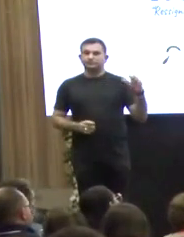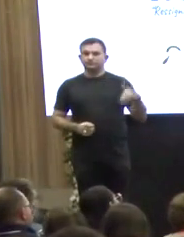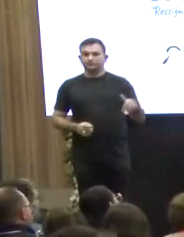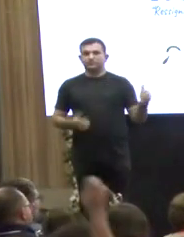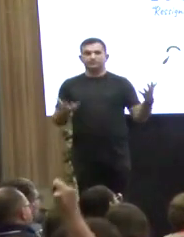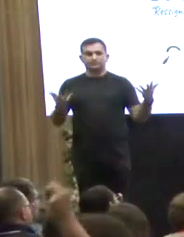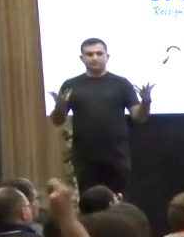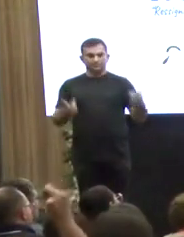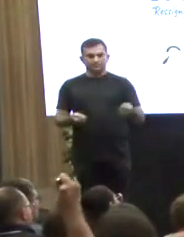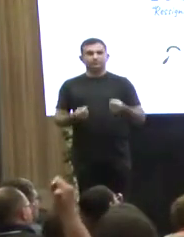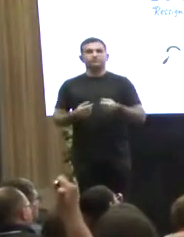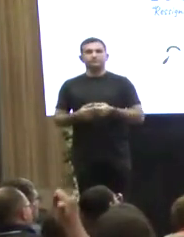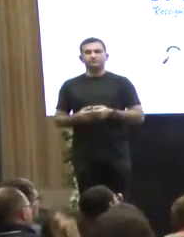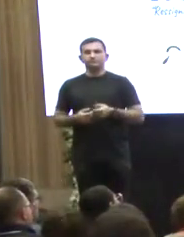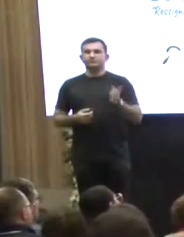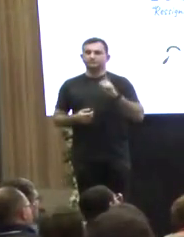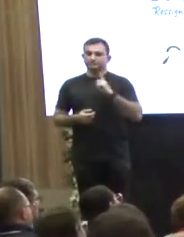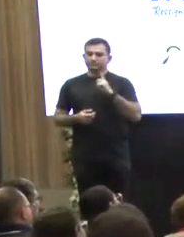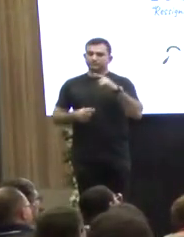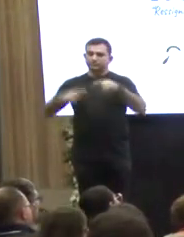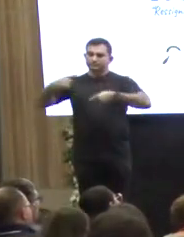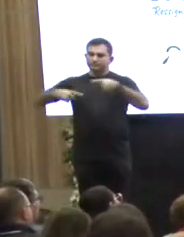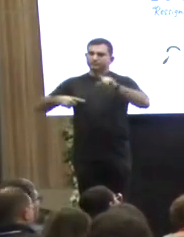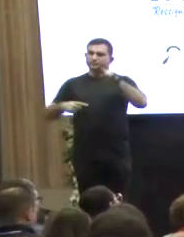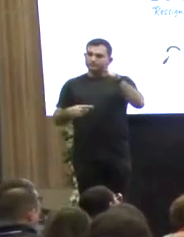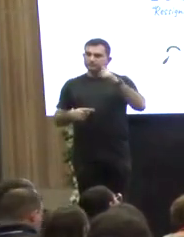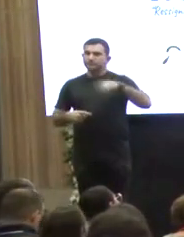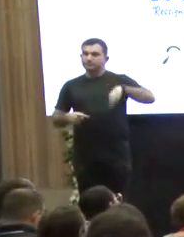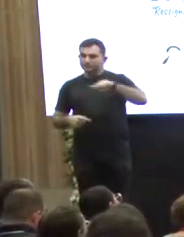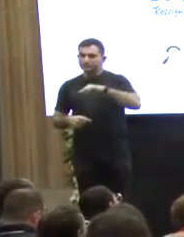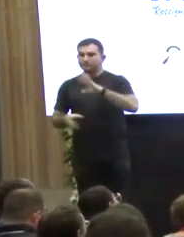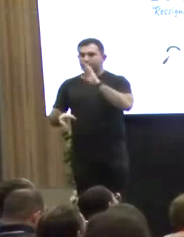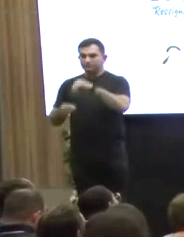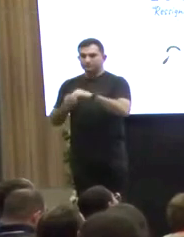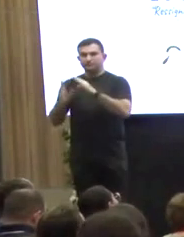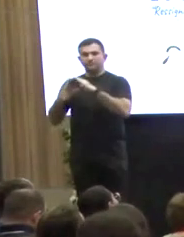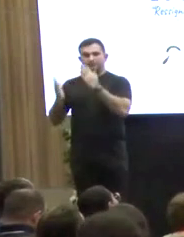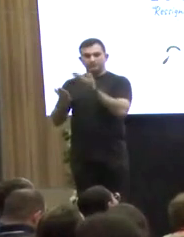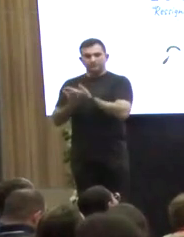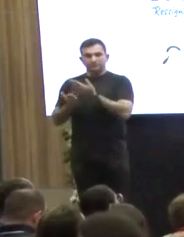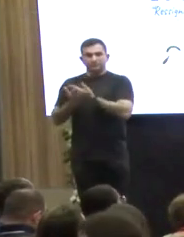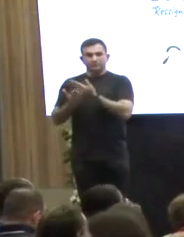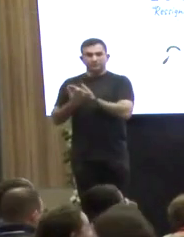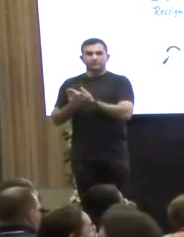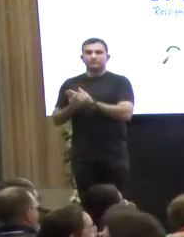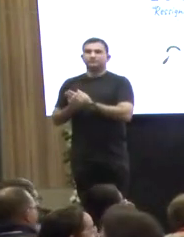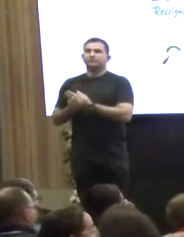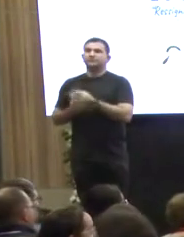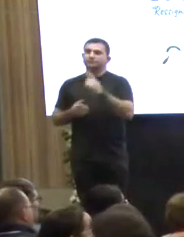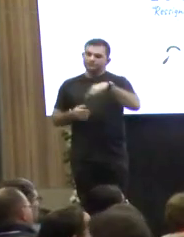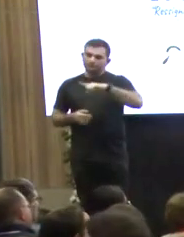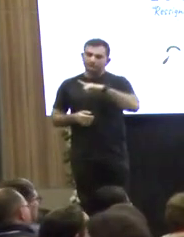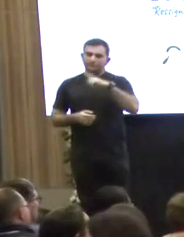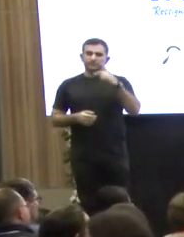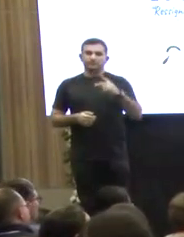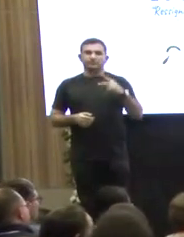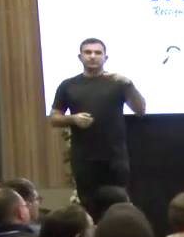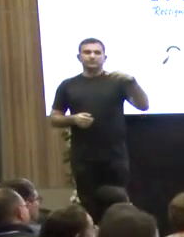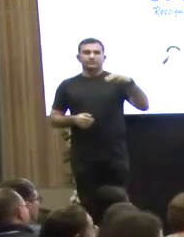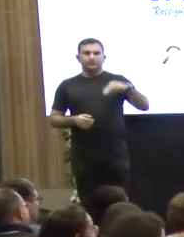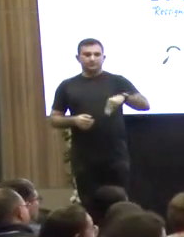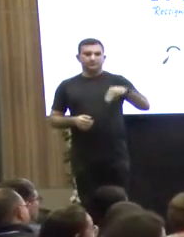dela verde, Neide. Isso. E aí eu queria, dirigir a minha pergunta para a professora Nilma,